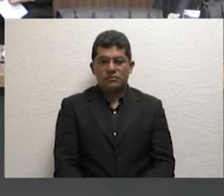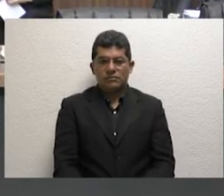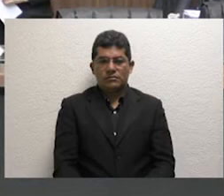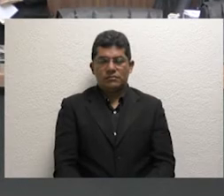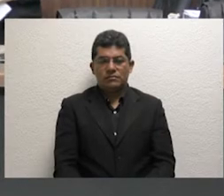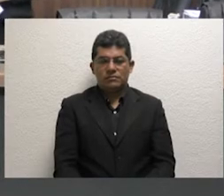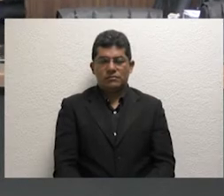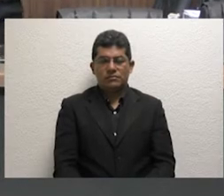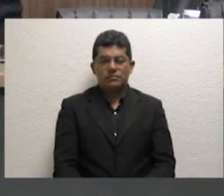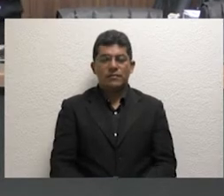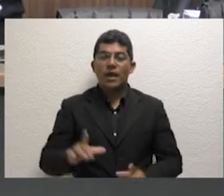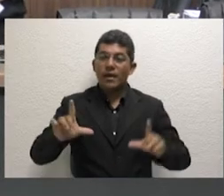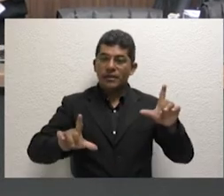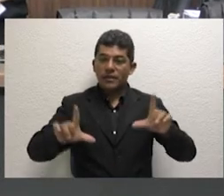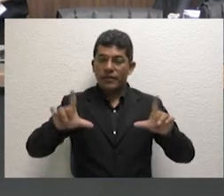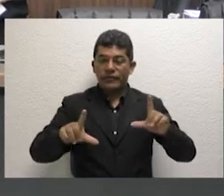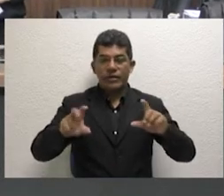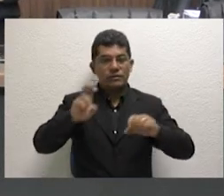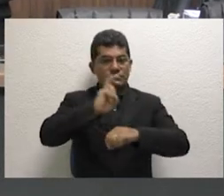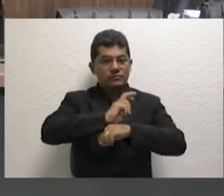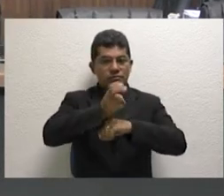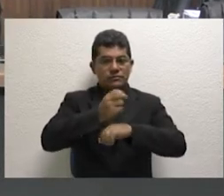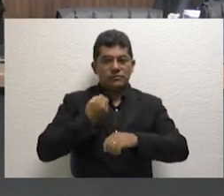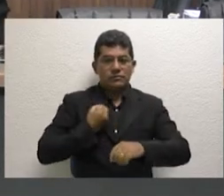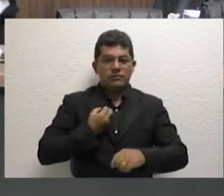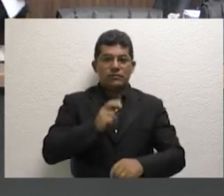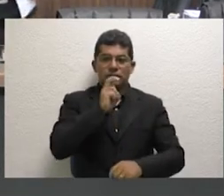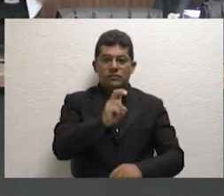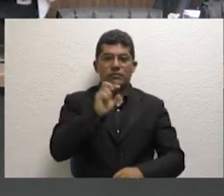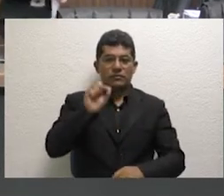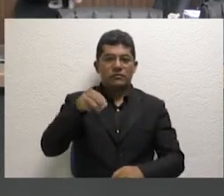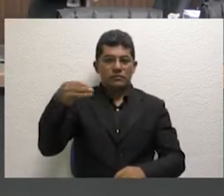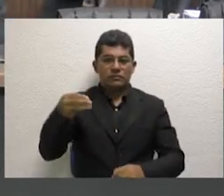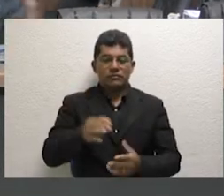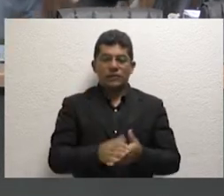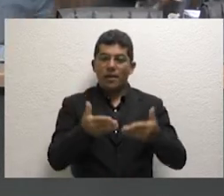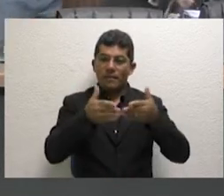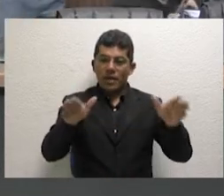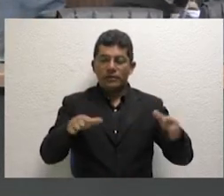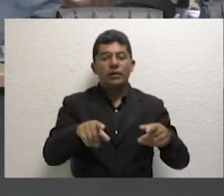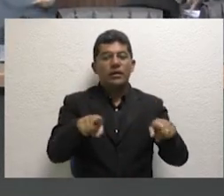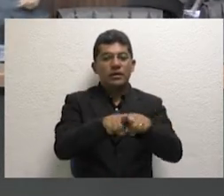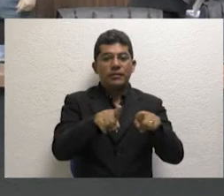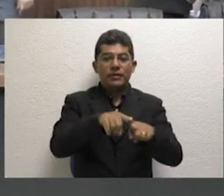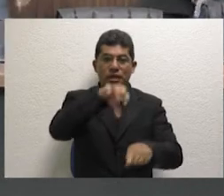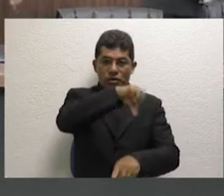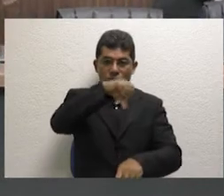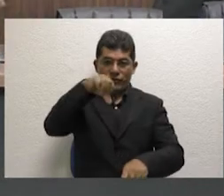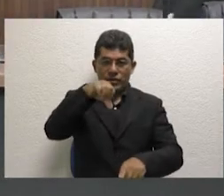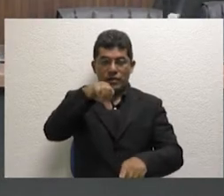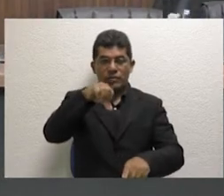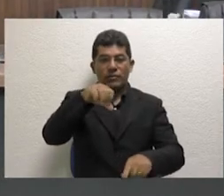TV Assembleia canal 55.3 sistema digital aberto 99.6 pela NET